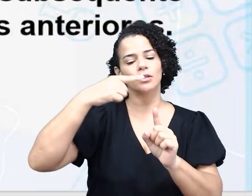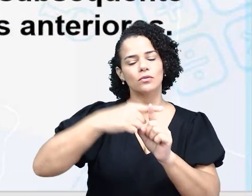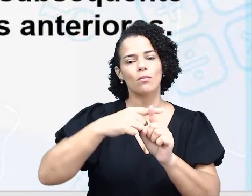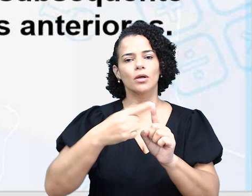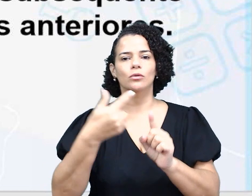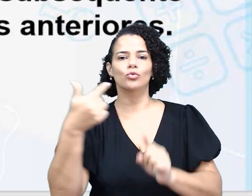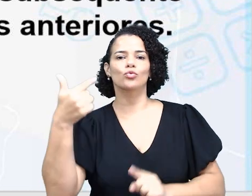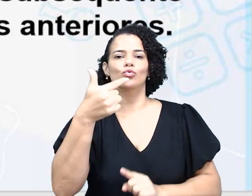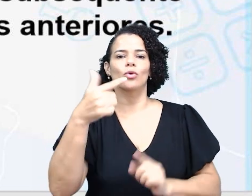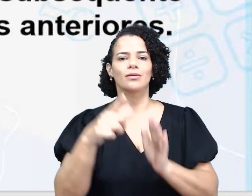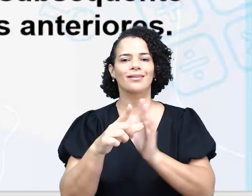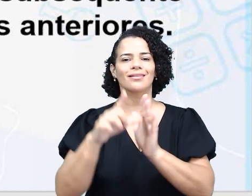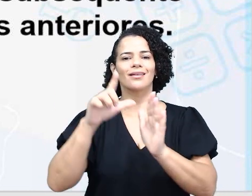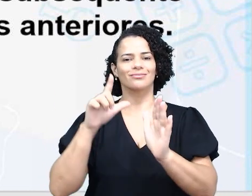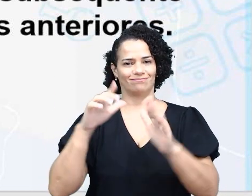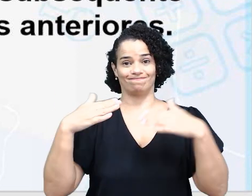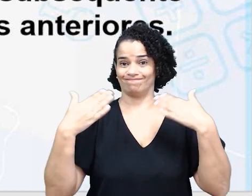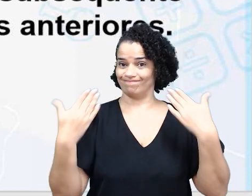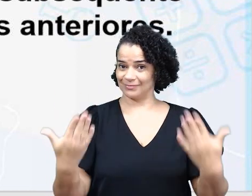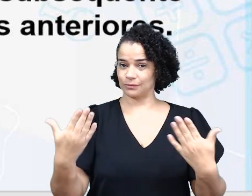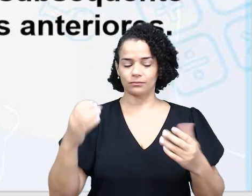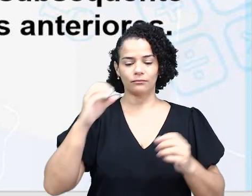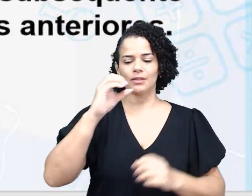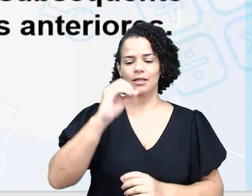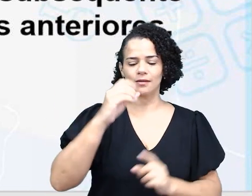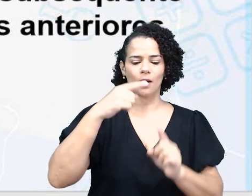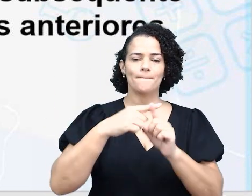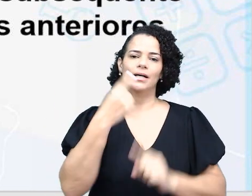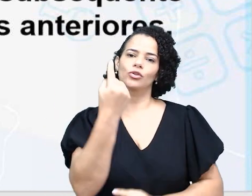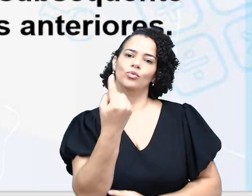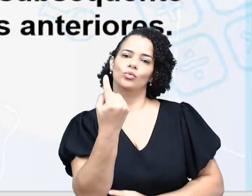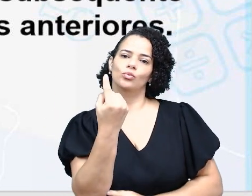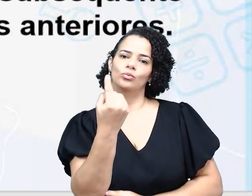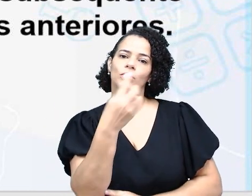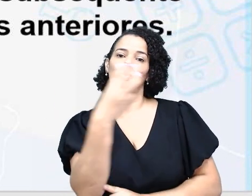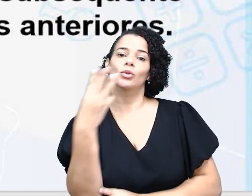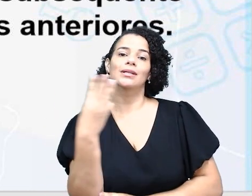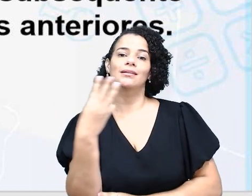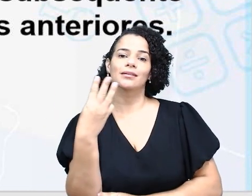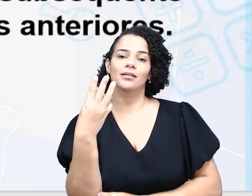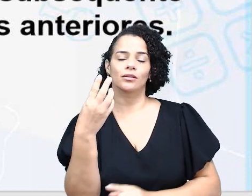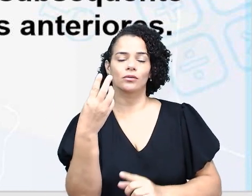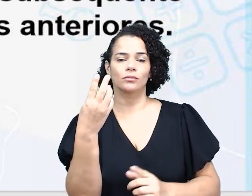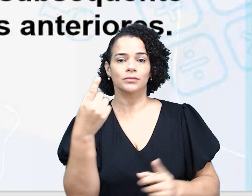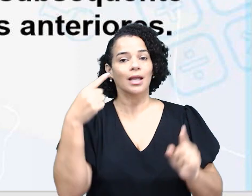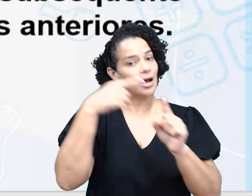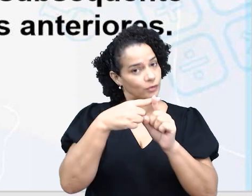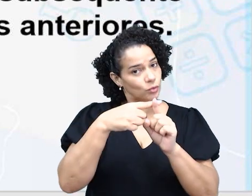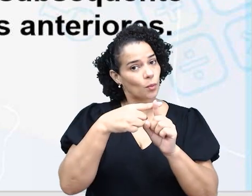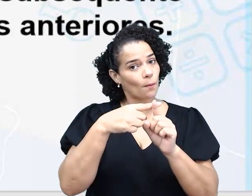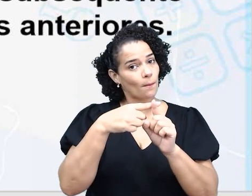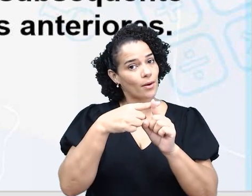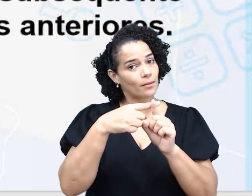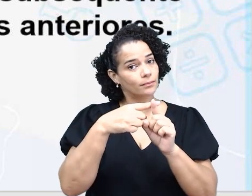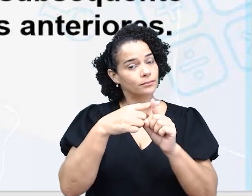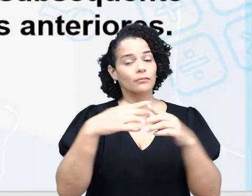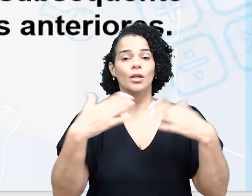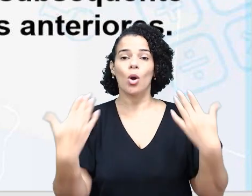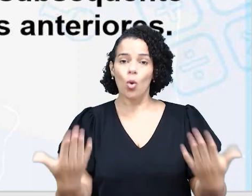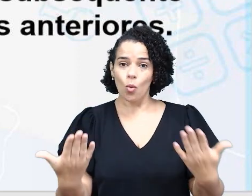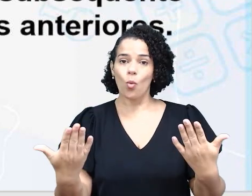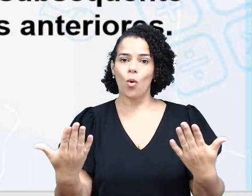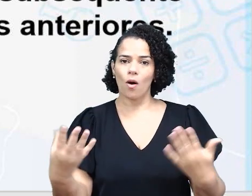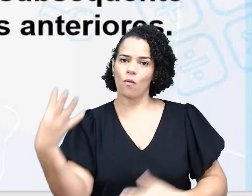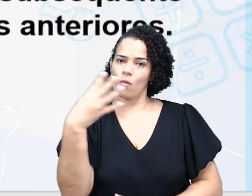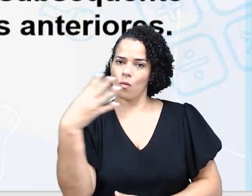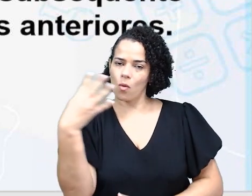2 anteriores. Então, 0, 1, qual vai ser o terceiro? É a soma de 0 e 1. Qual vai ser o quarto? Vai ser a